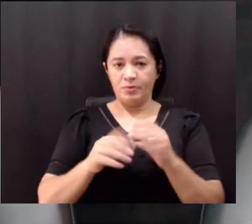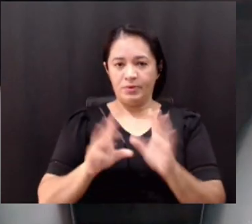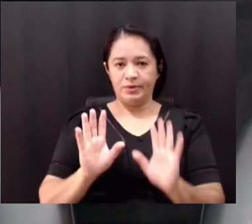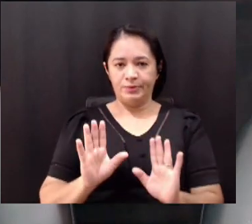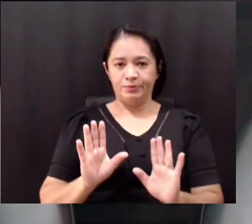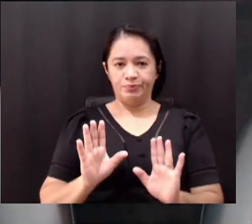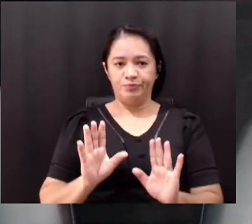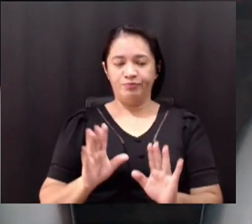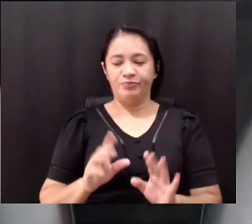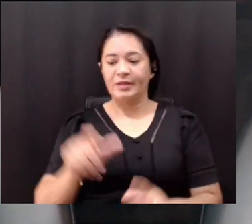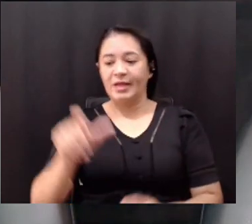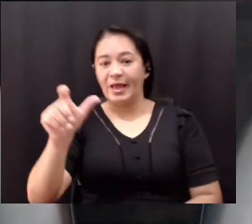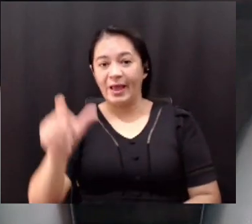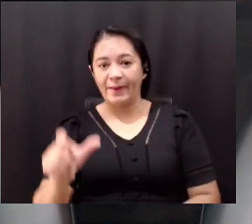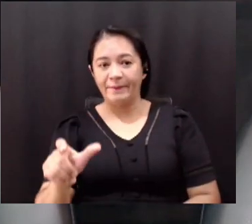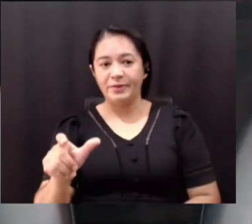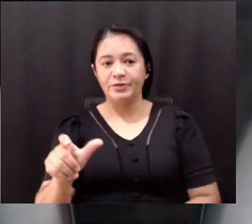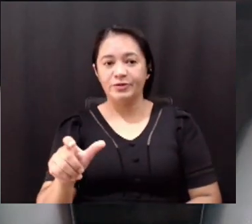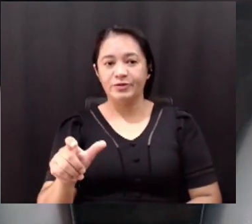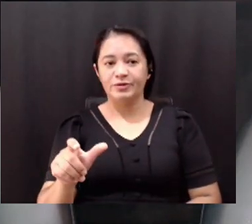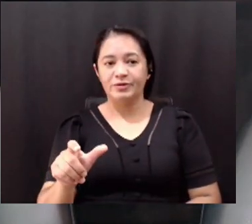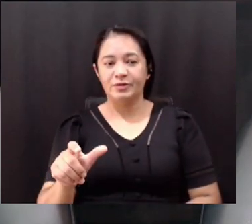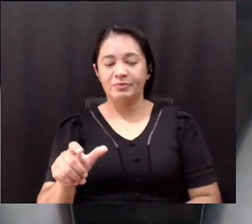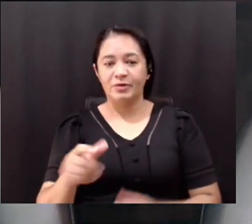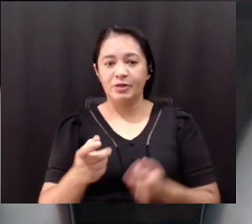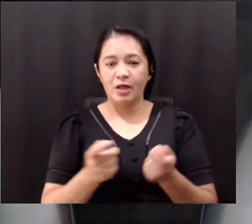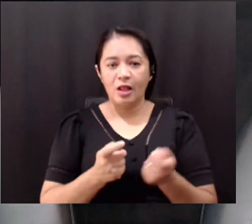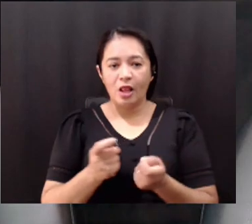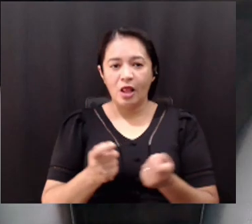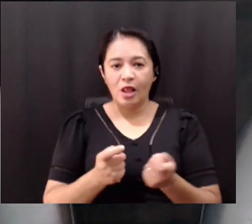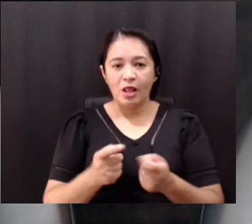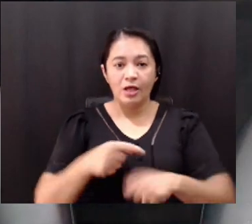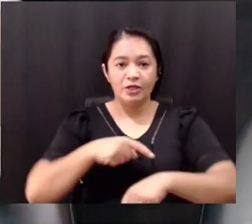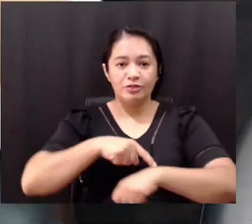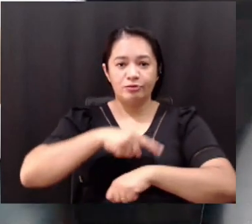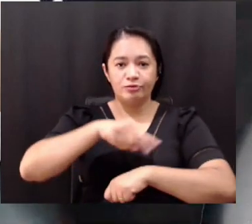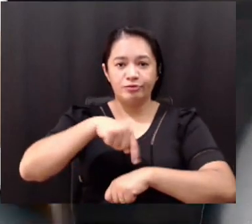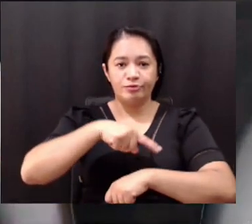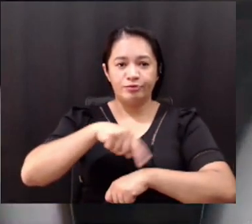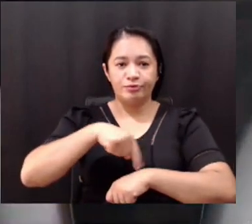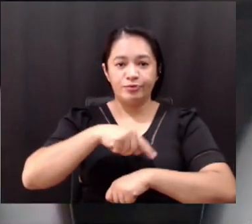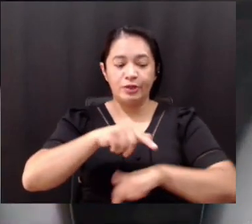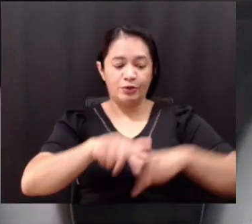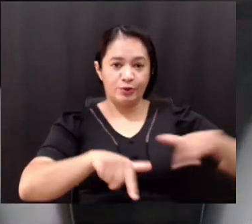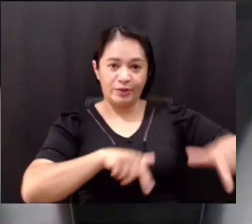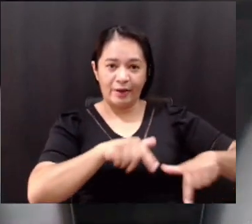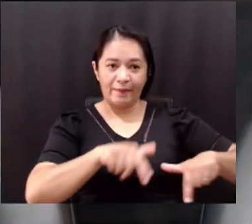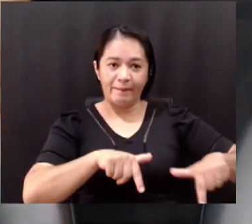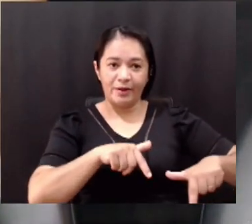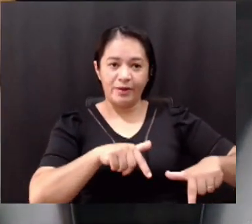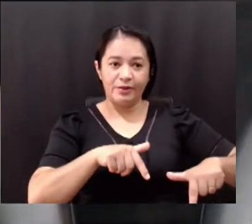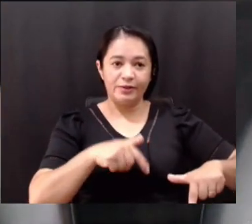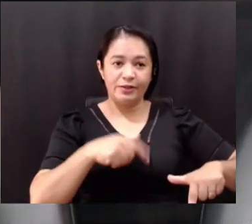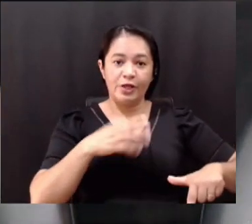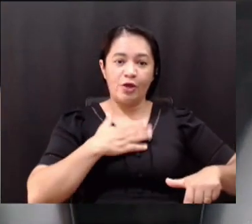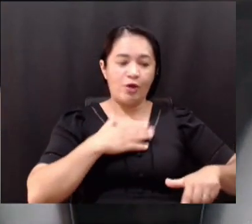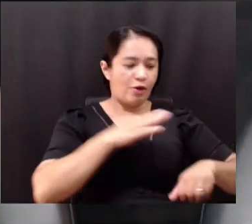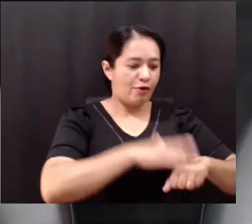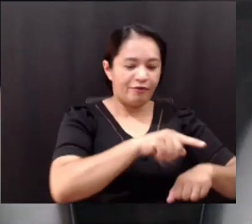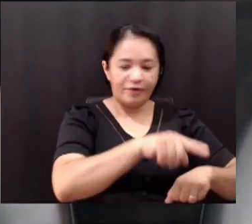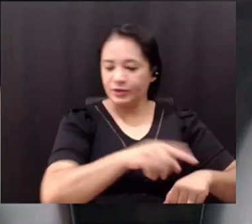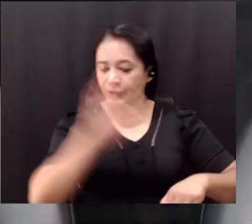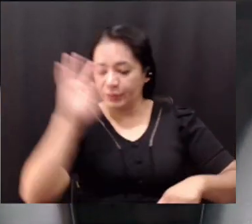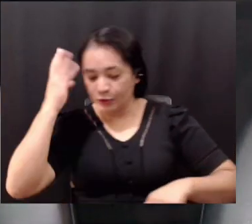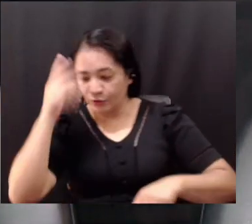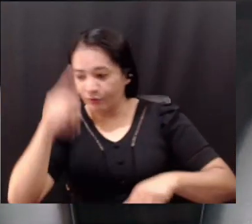tanto coloca um microgerenciamento de tempo nas coisas de trabalho, enquanto eu faço isso, eu resolvo aquilo, eu ligo para o fulano,